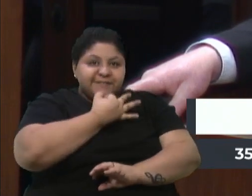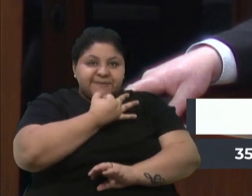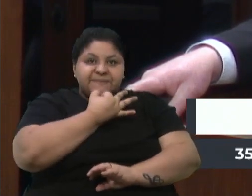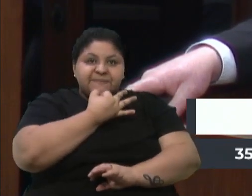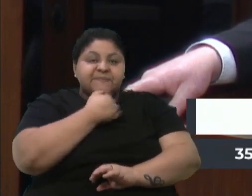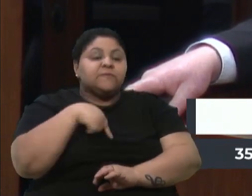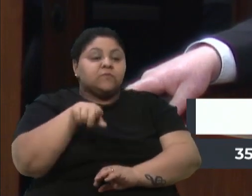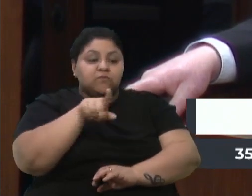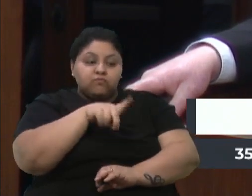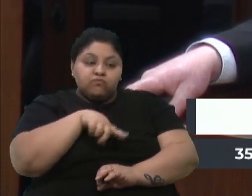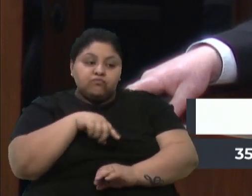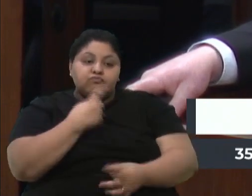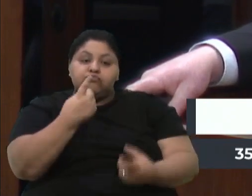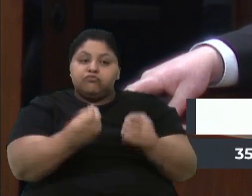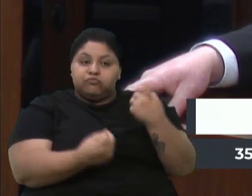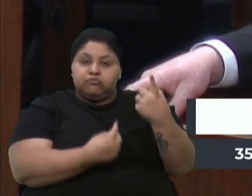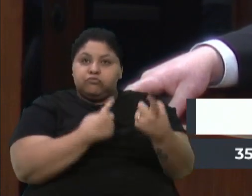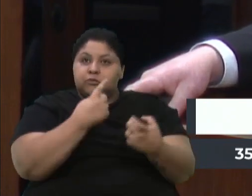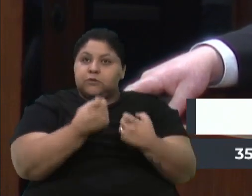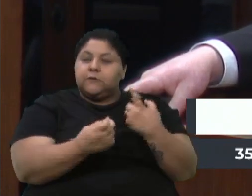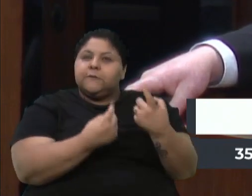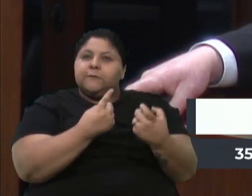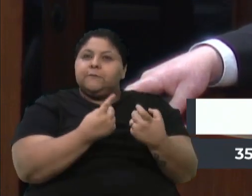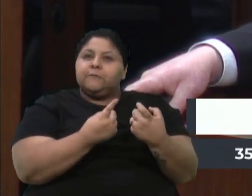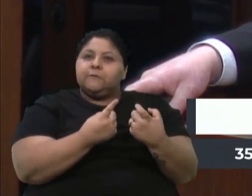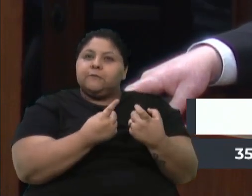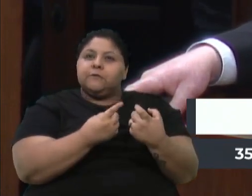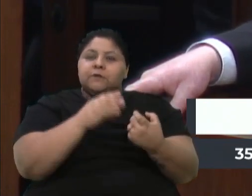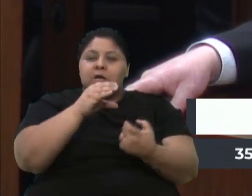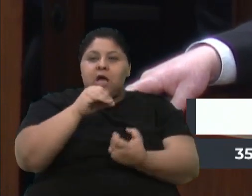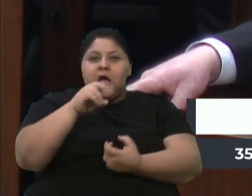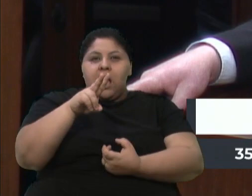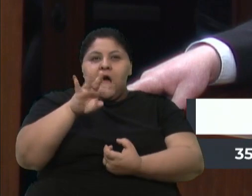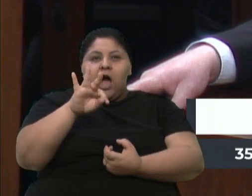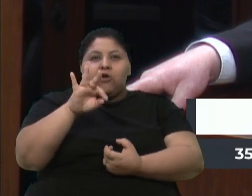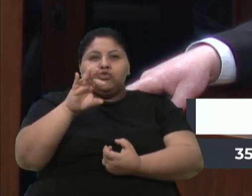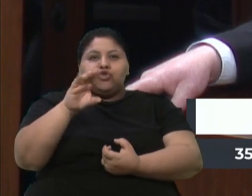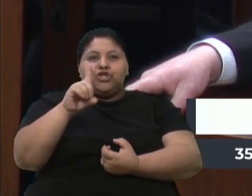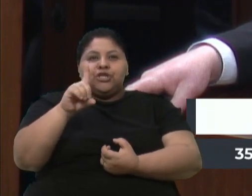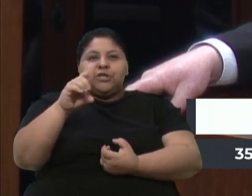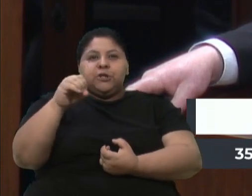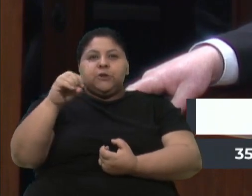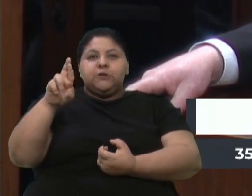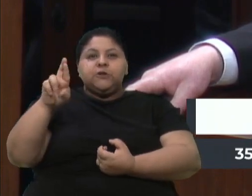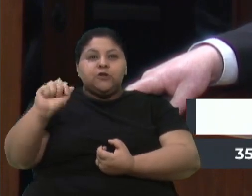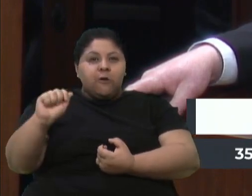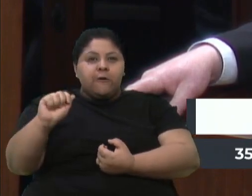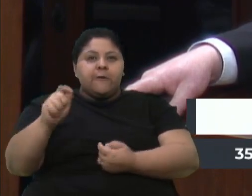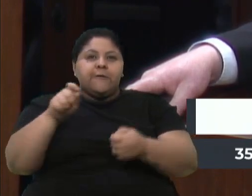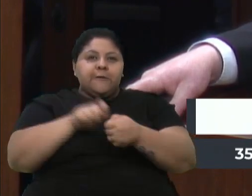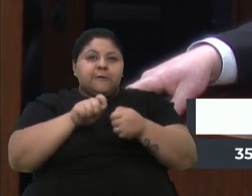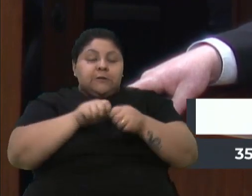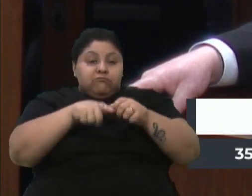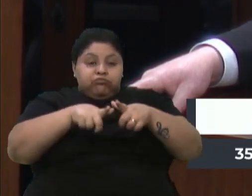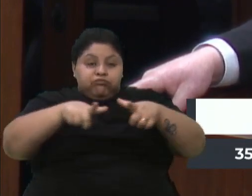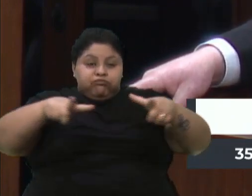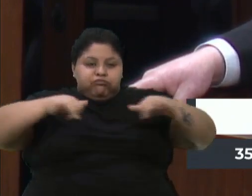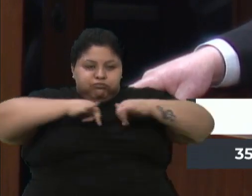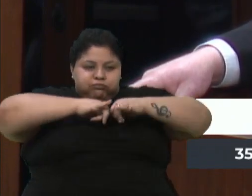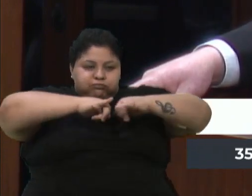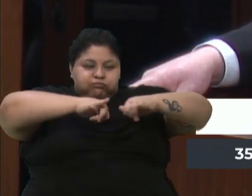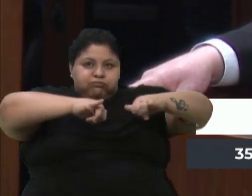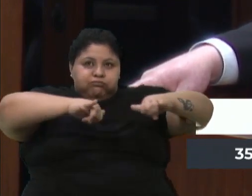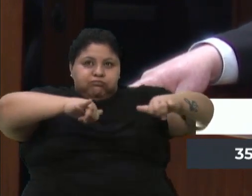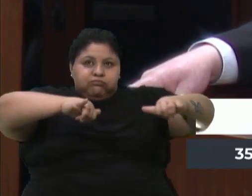estar, então, com alguns buzz doors, outdoor, e nós estaremos fazendo uma grande campanha, rebatendo